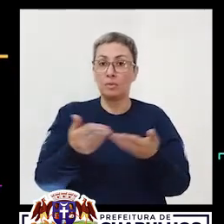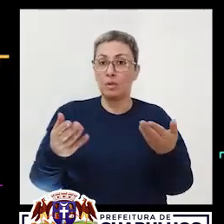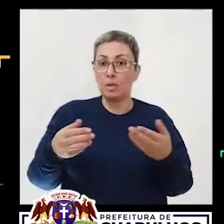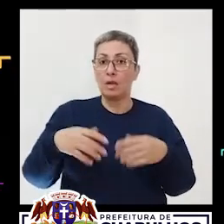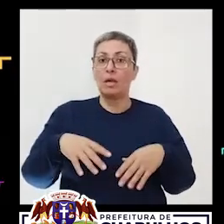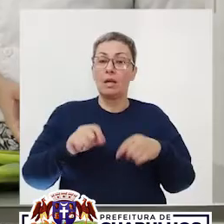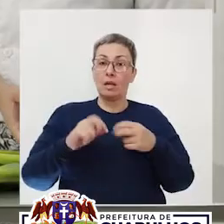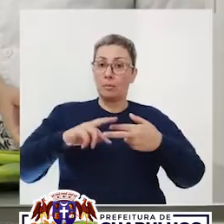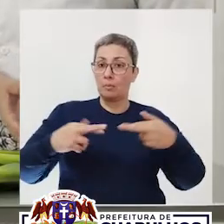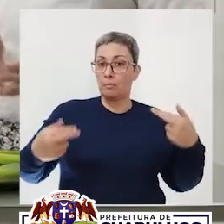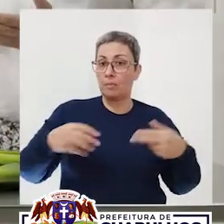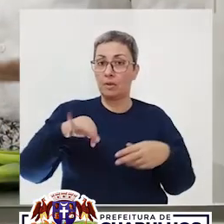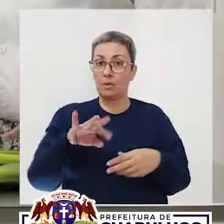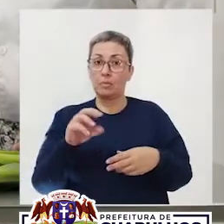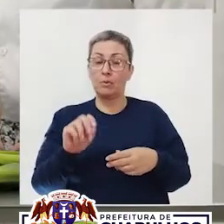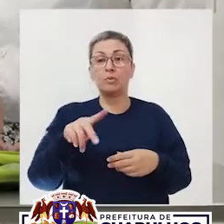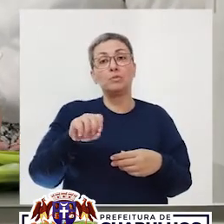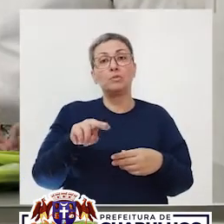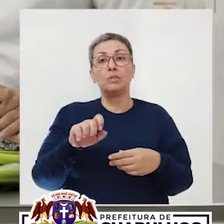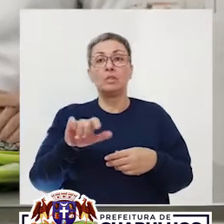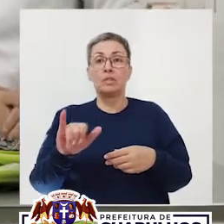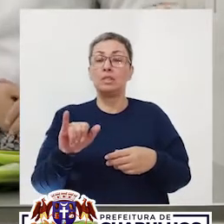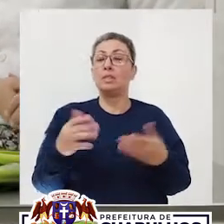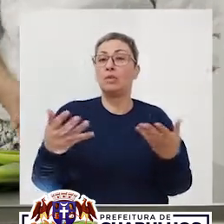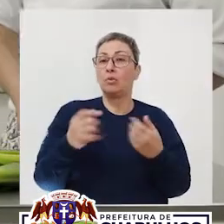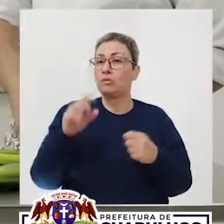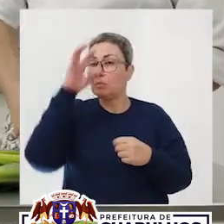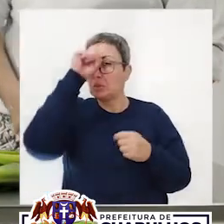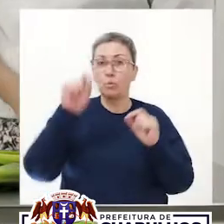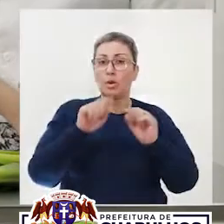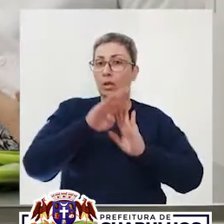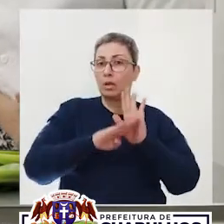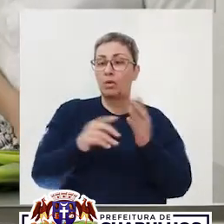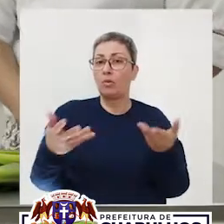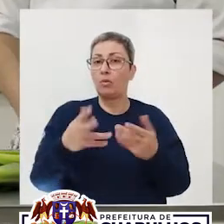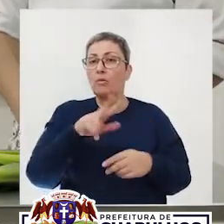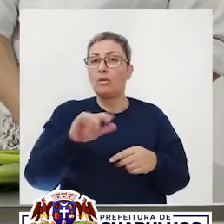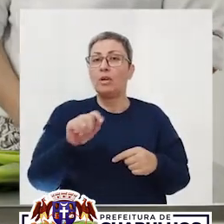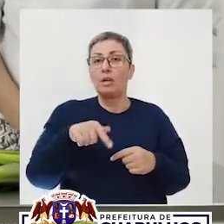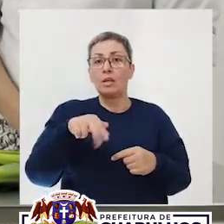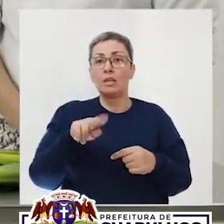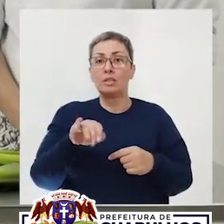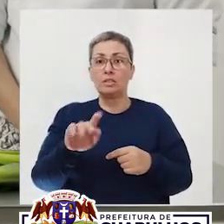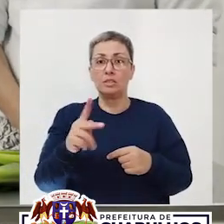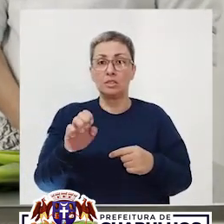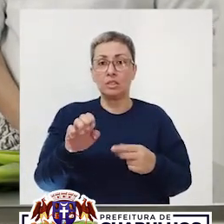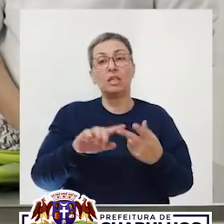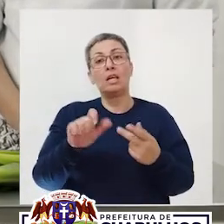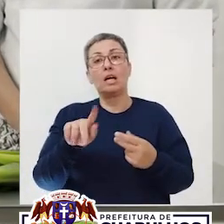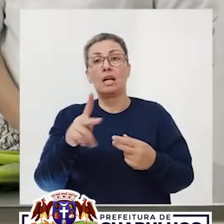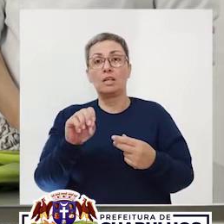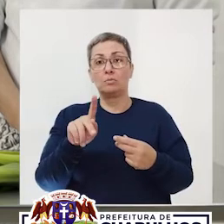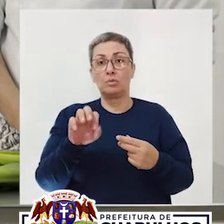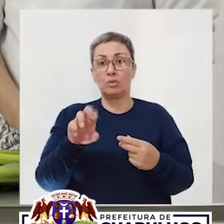buffet, massas e molhos, Noeli Nogueira. Na receita de hoje, o que nós vamos aprender, Noeli? Hoje nós vamos fazer uma quiche